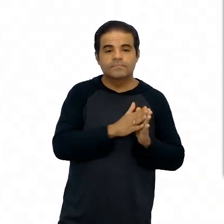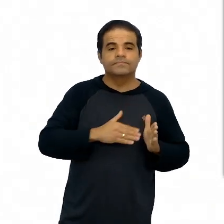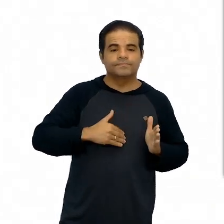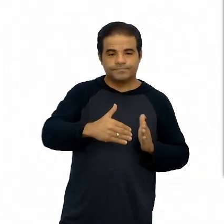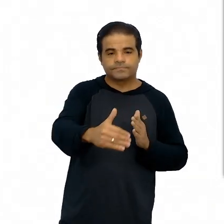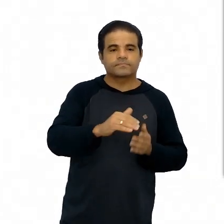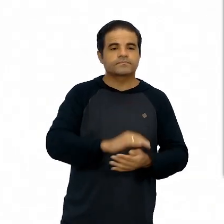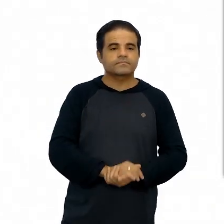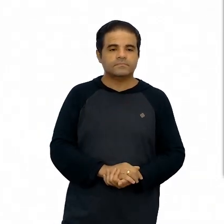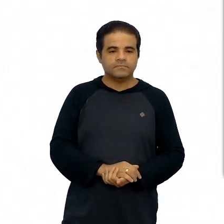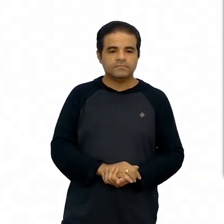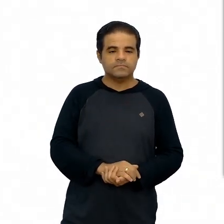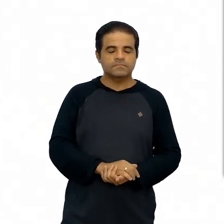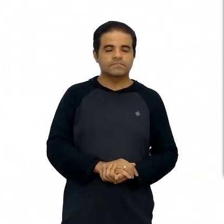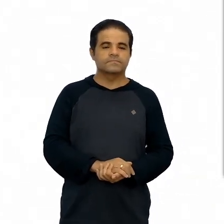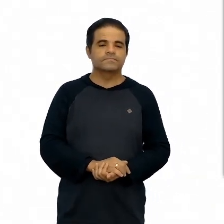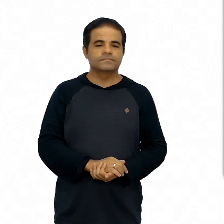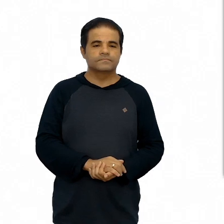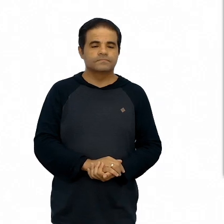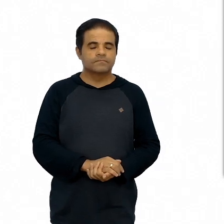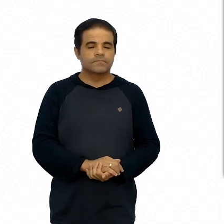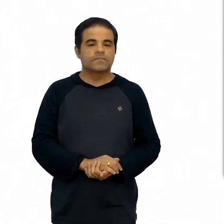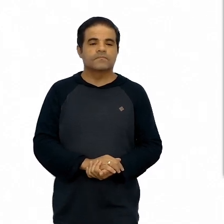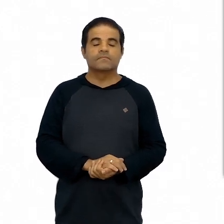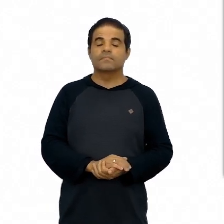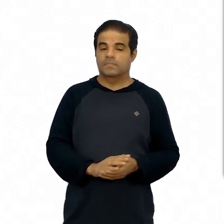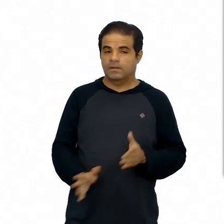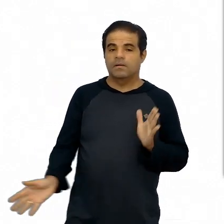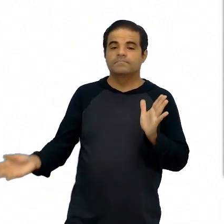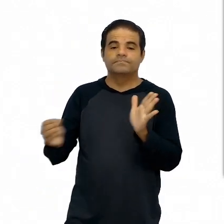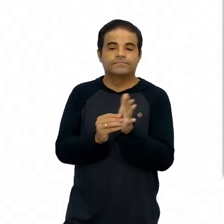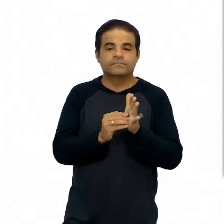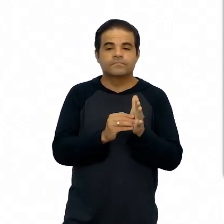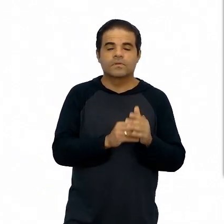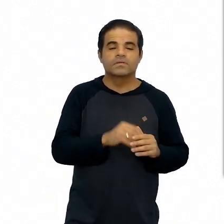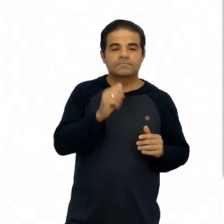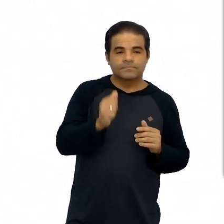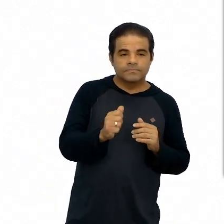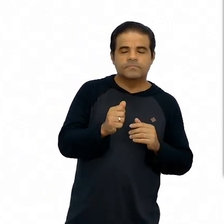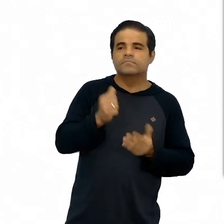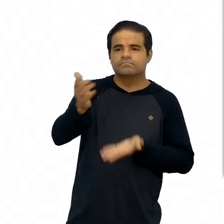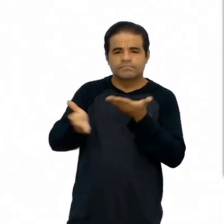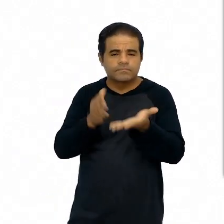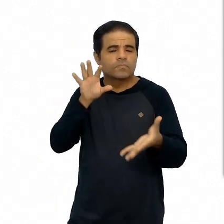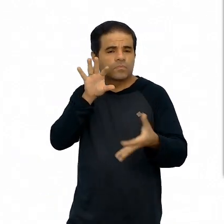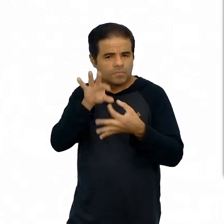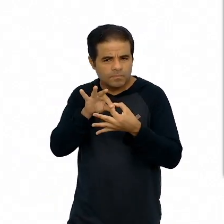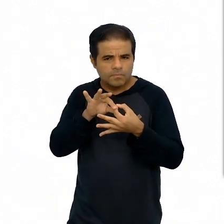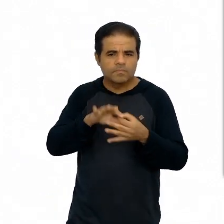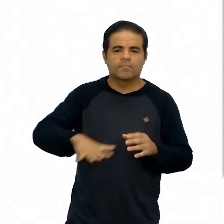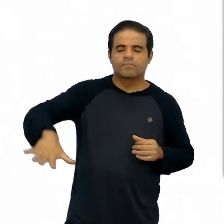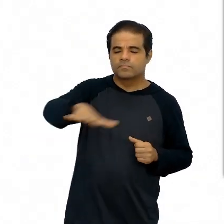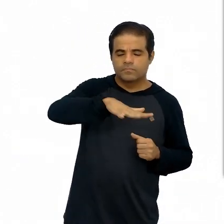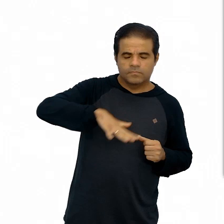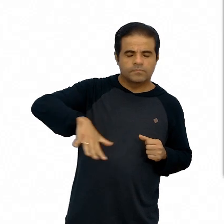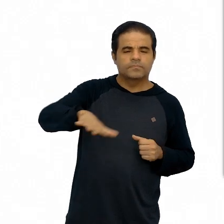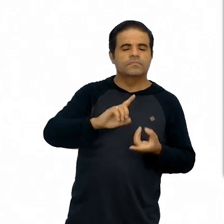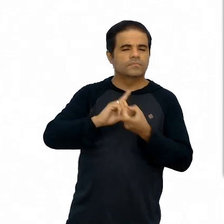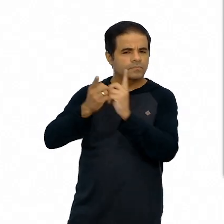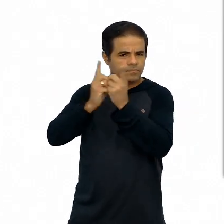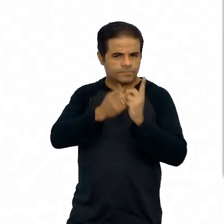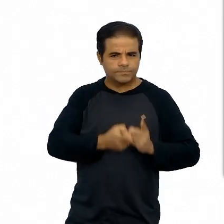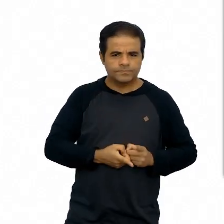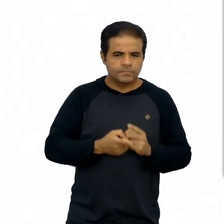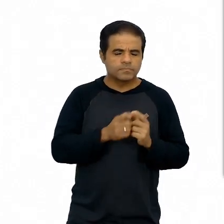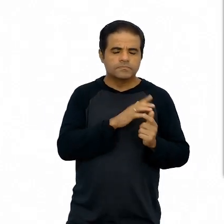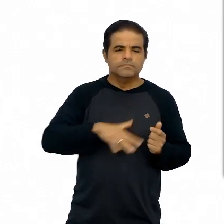Então, vale ressaltar que nas ATPCs devem consolidar-se como espaço dinâmico de